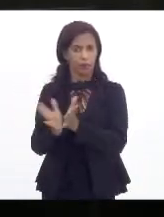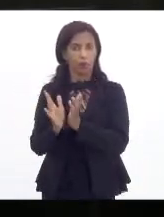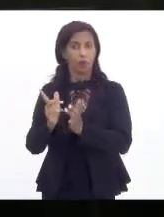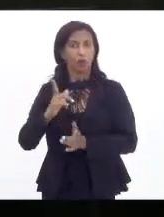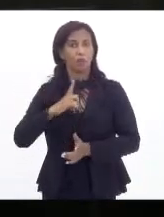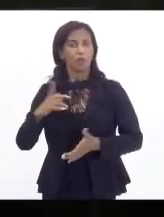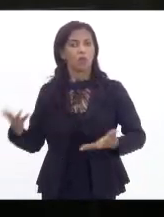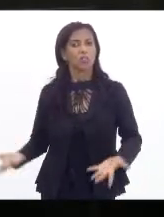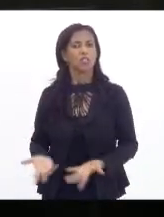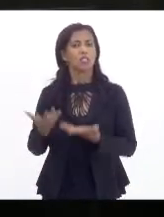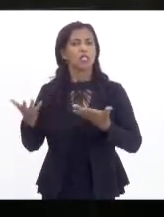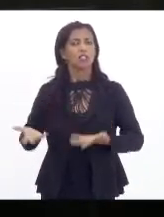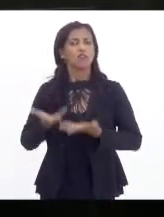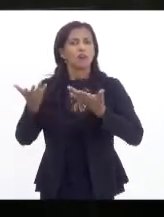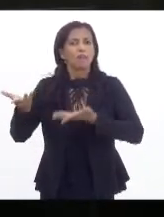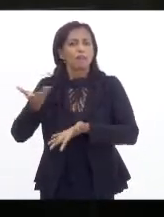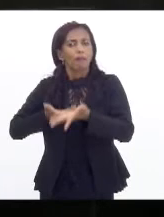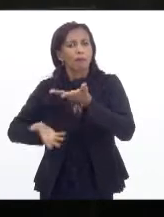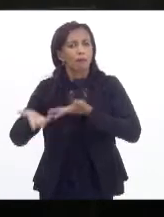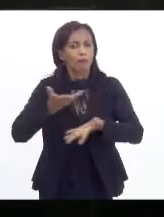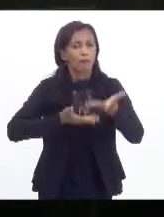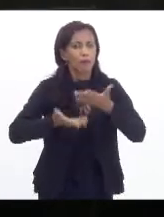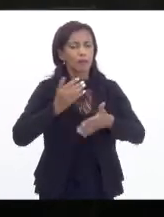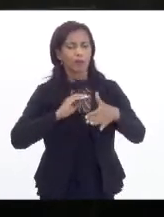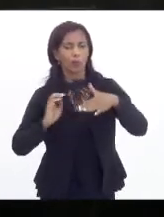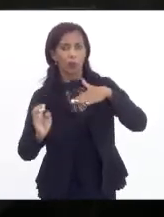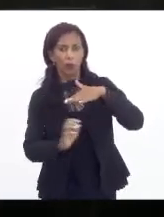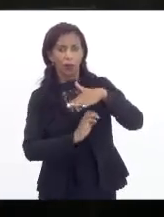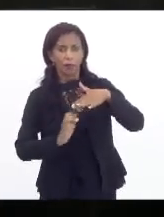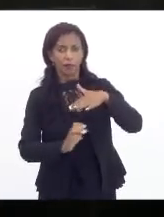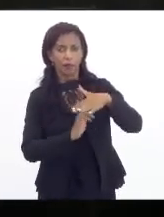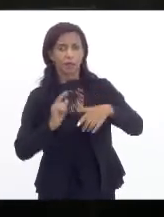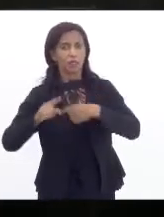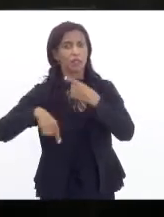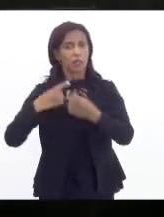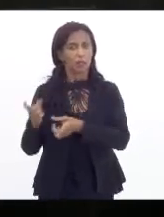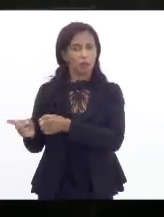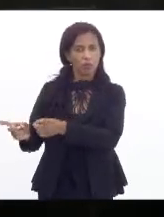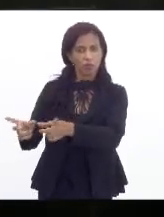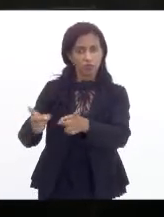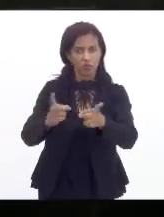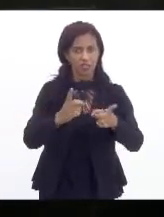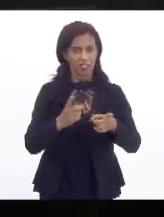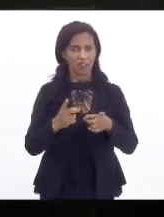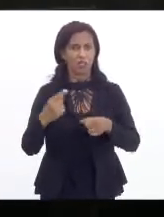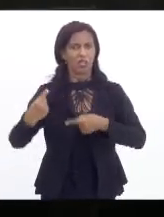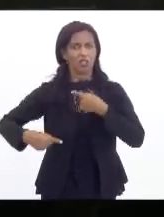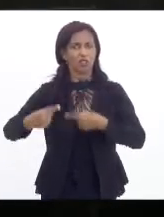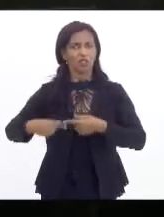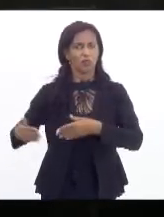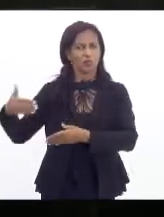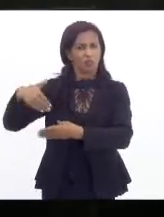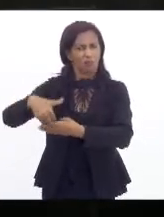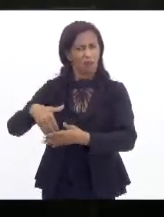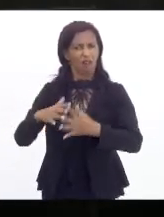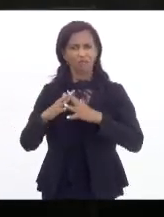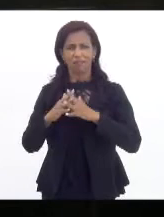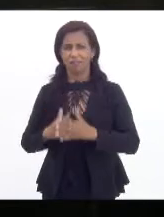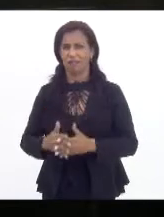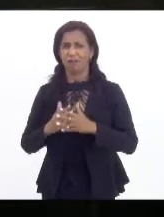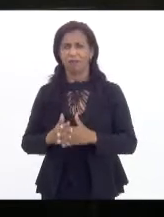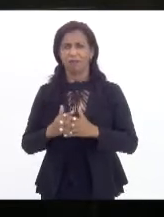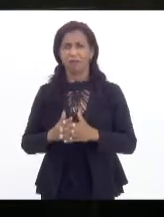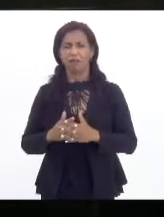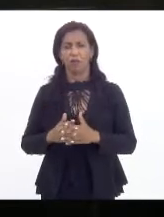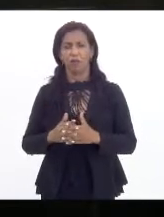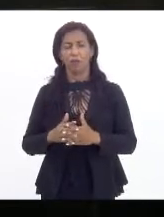com incentivar parcerias com empresas que depois financiariam campanhas eleitorais. Isso atrapalhou muito esse debate. Que